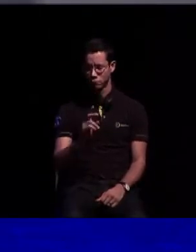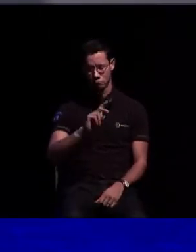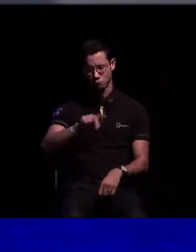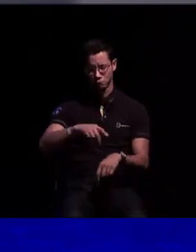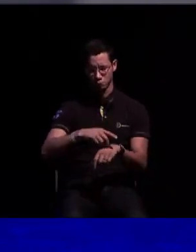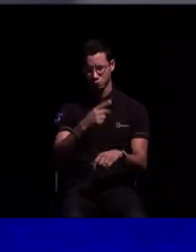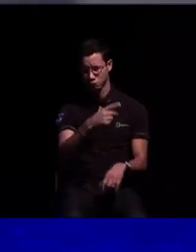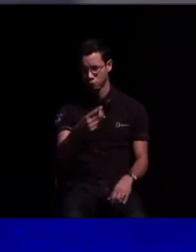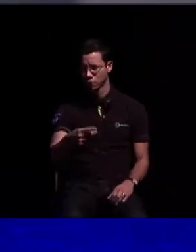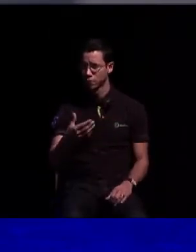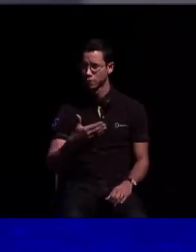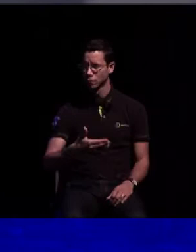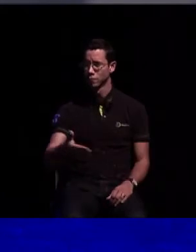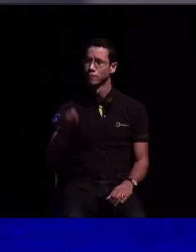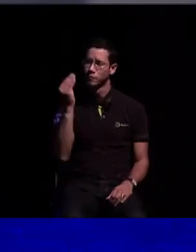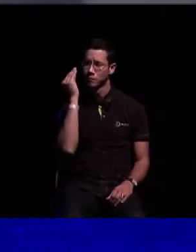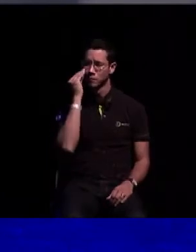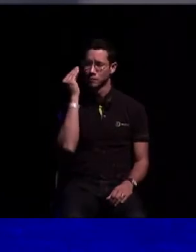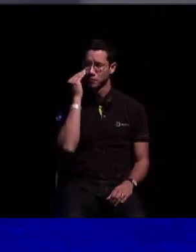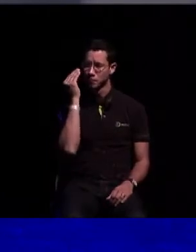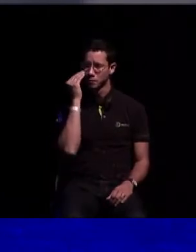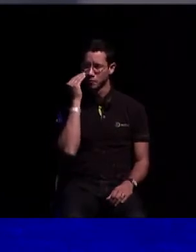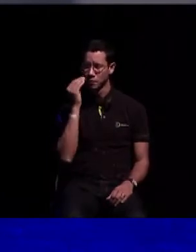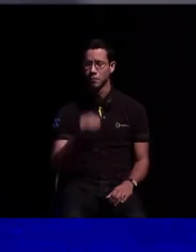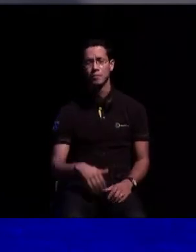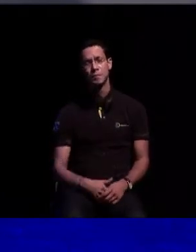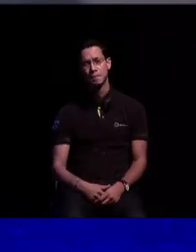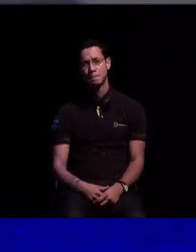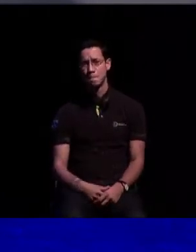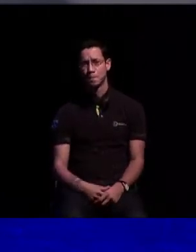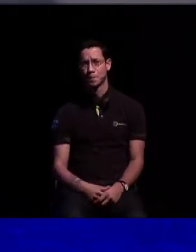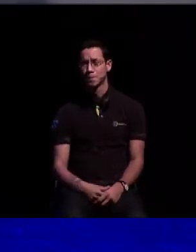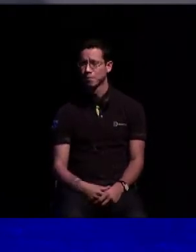modo, tentar combater